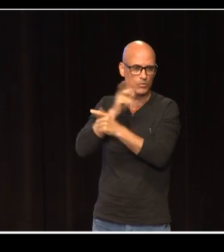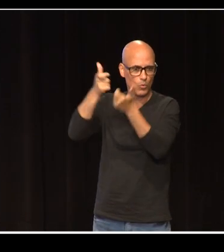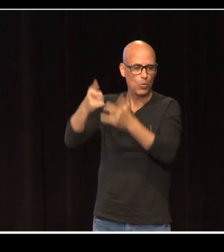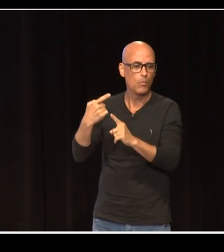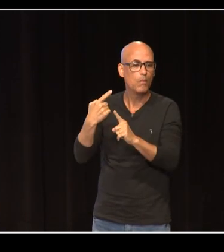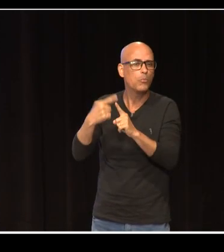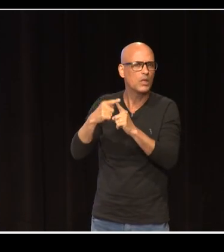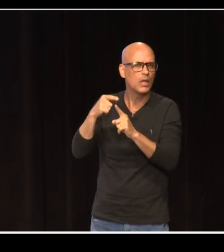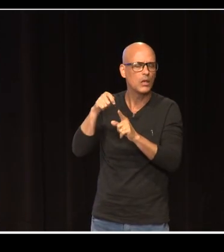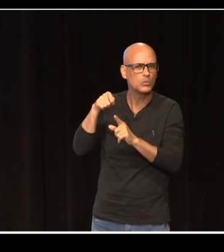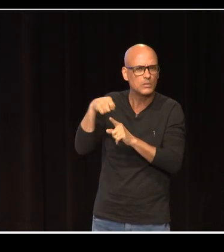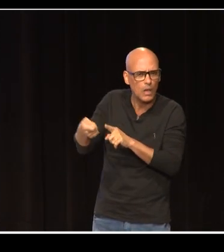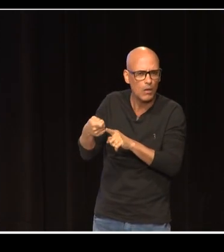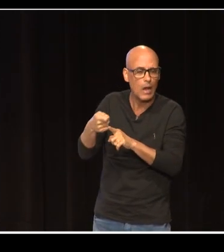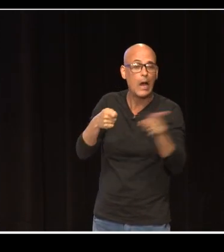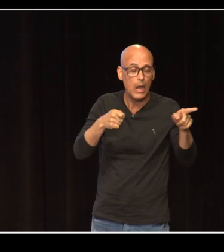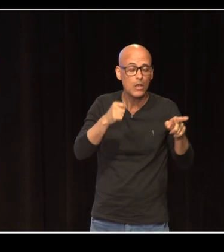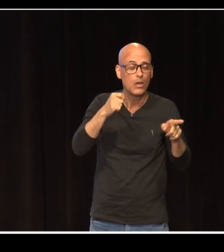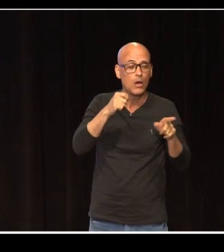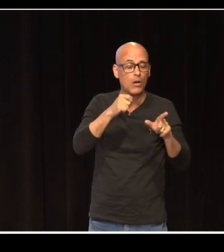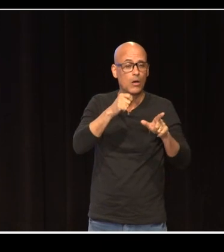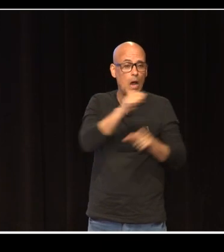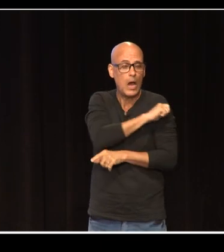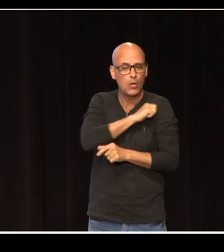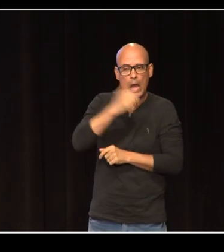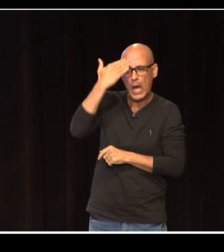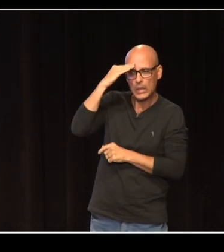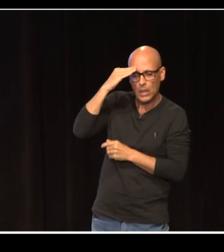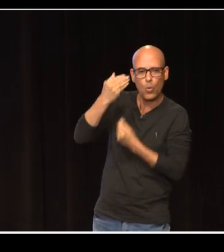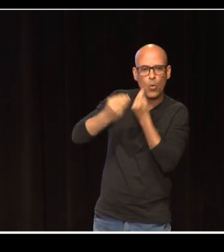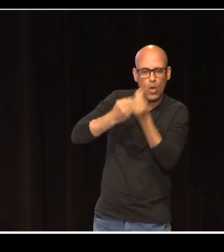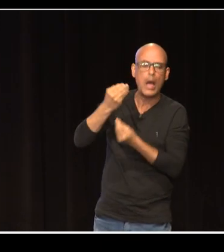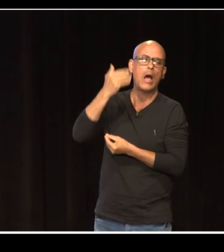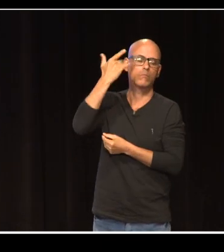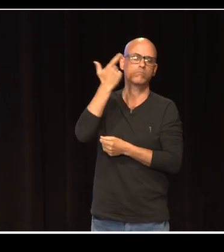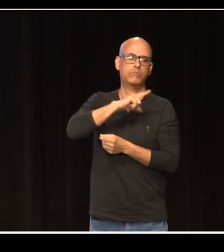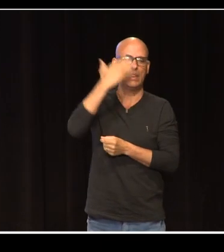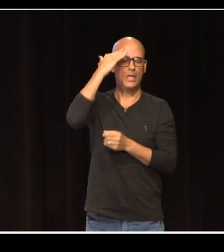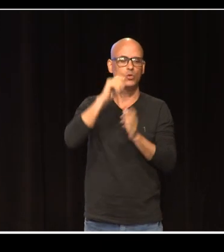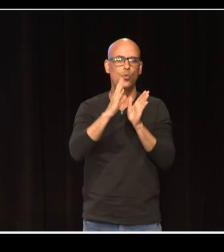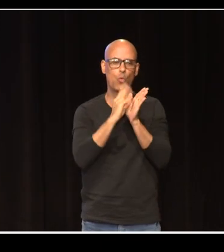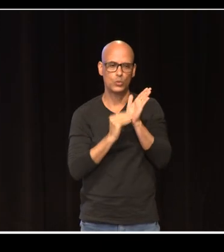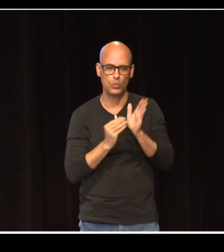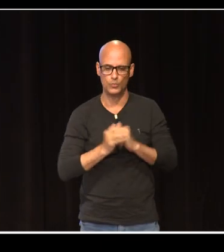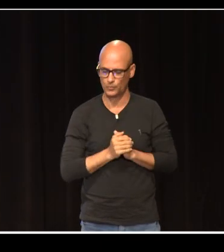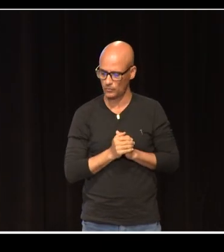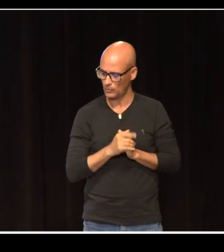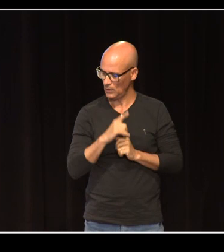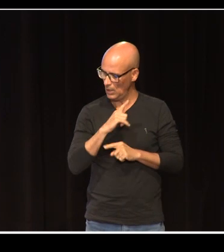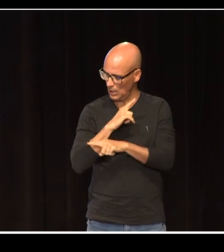tal, e aí o aluno ele vai ajudar a compreender o conteúdo. Essa folhinha, por exemplo, é de estrutura atômica.